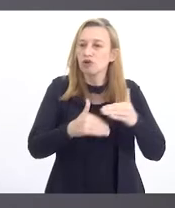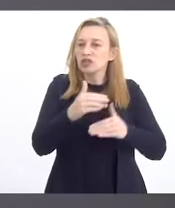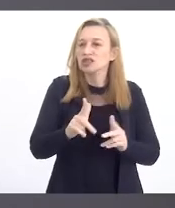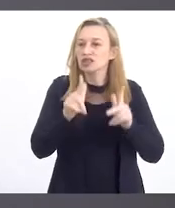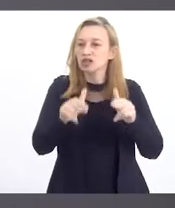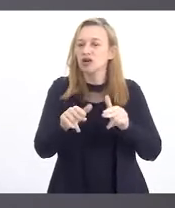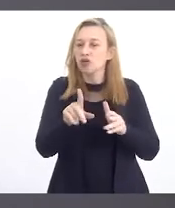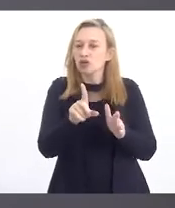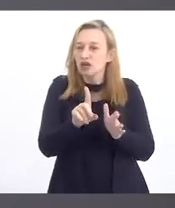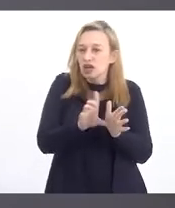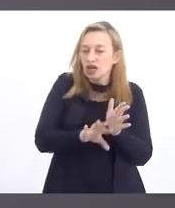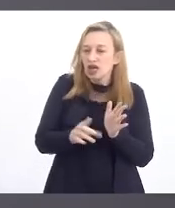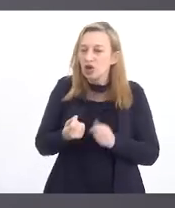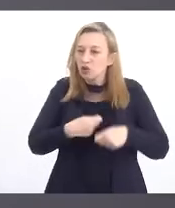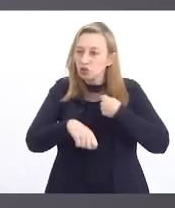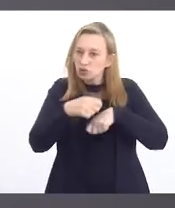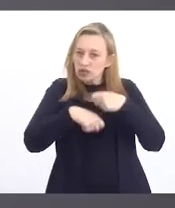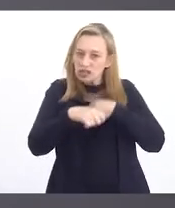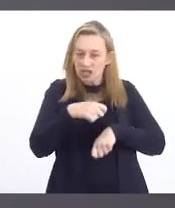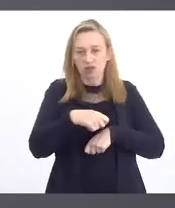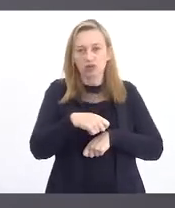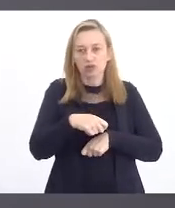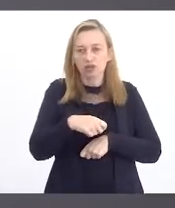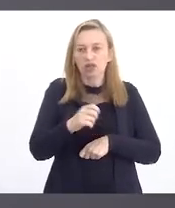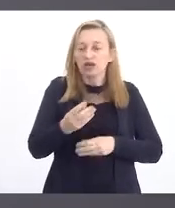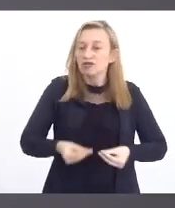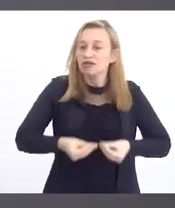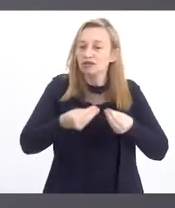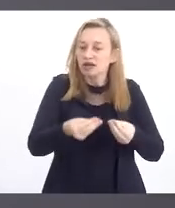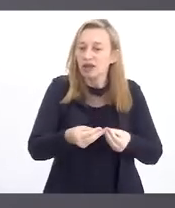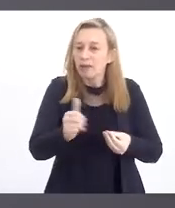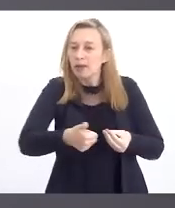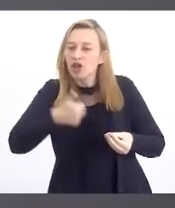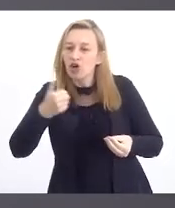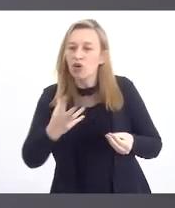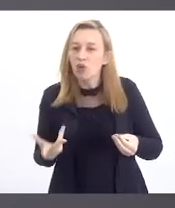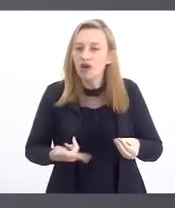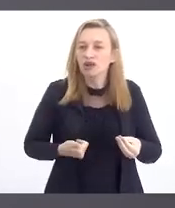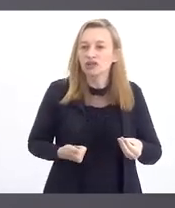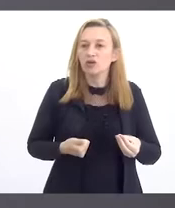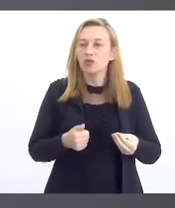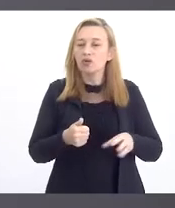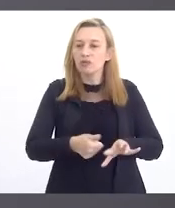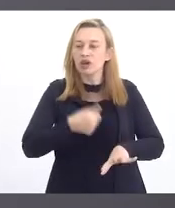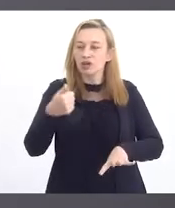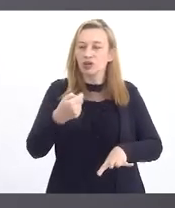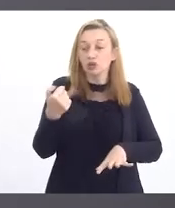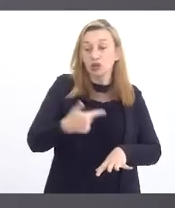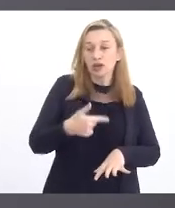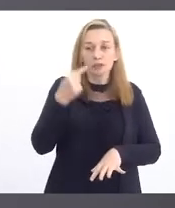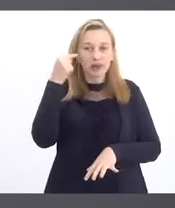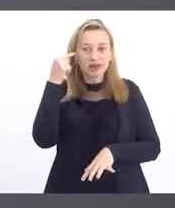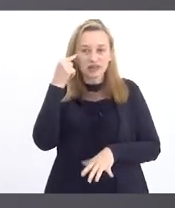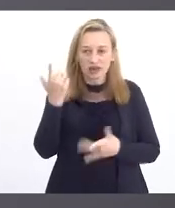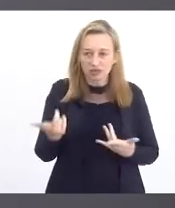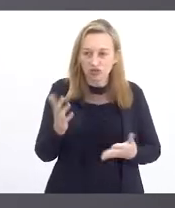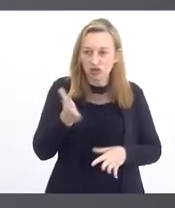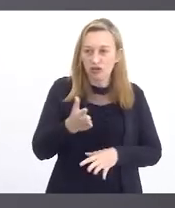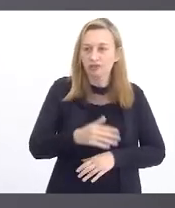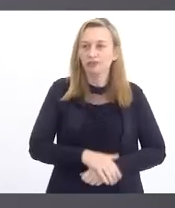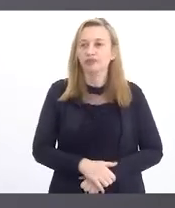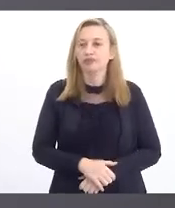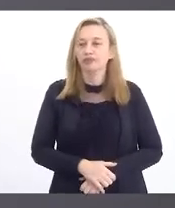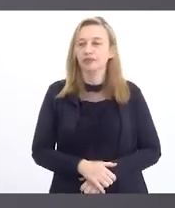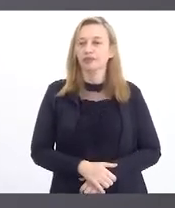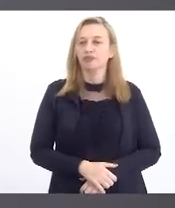gastando menos e entregando a melhor qualidade, ou melhor ainda do que a qualidade prevista, tá? Para uma ETA convencional, que eu digo aqui,